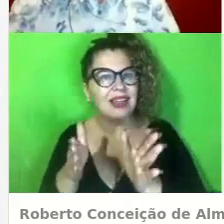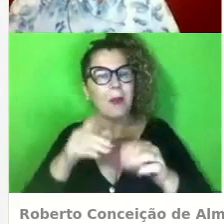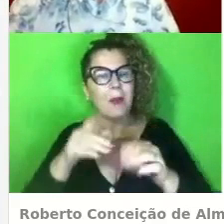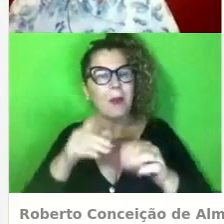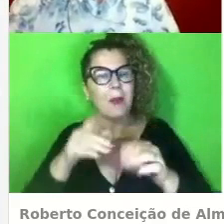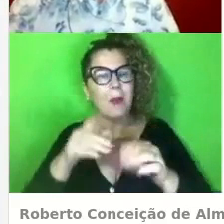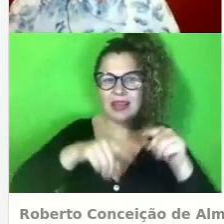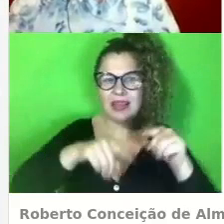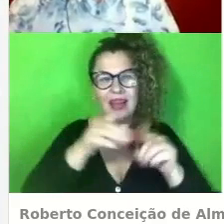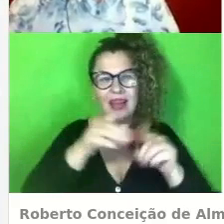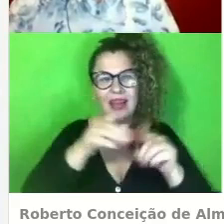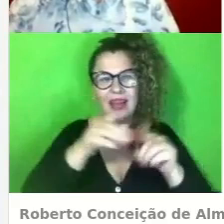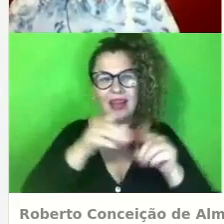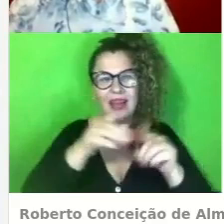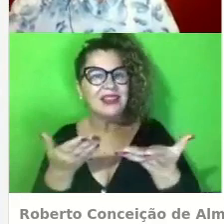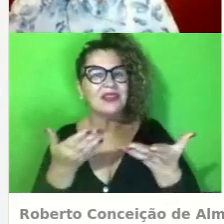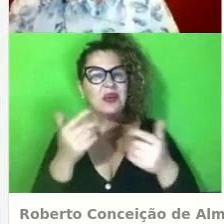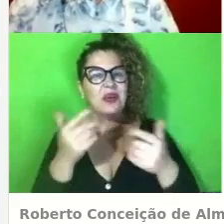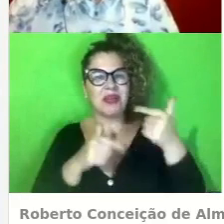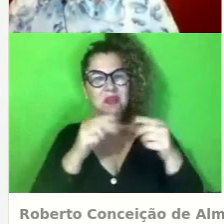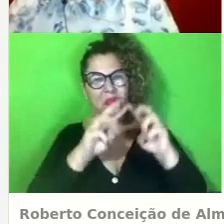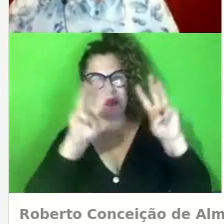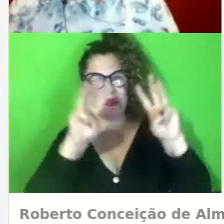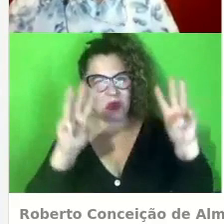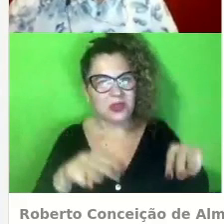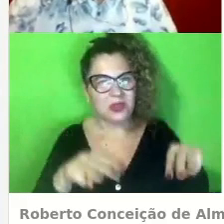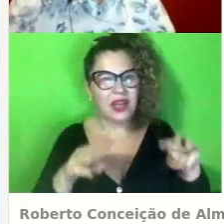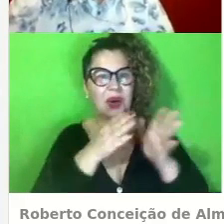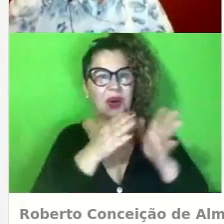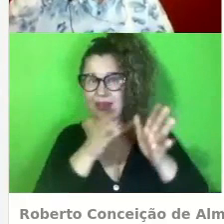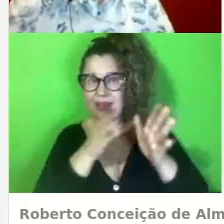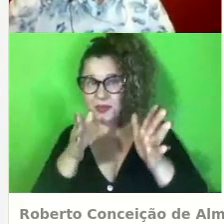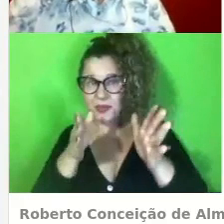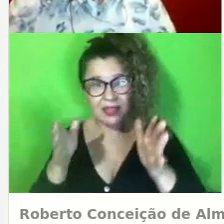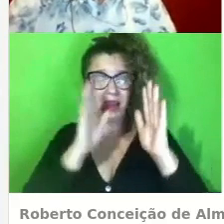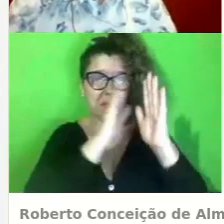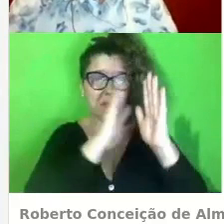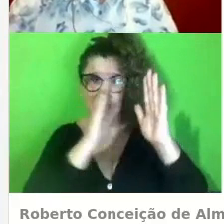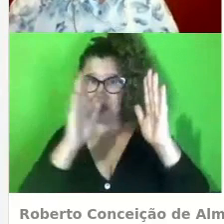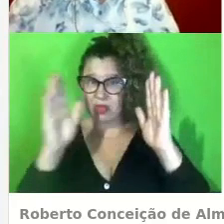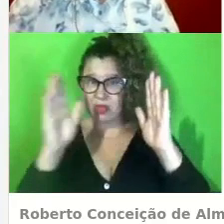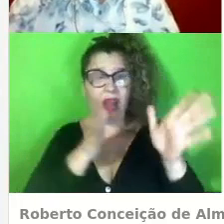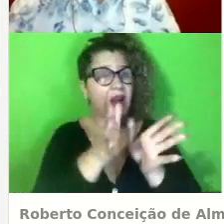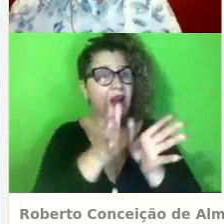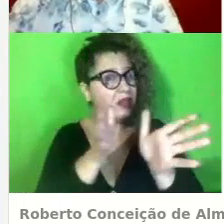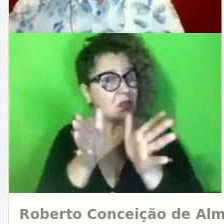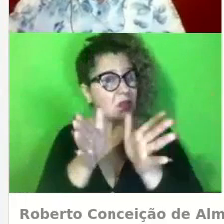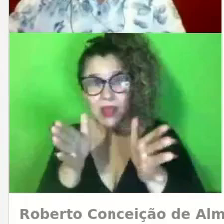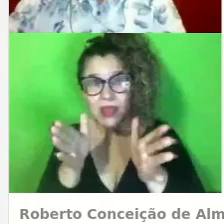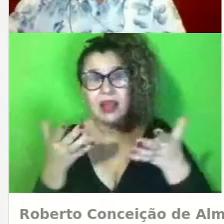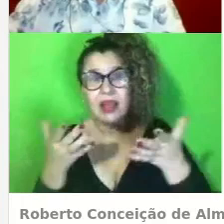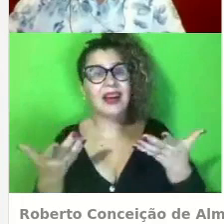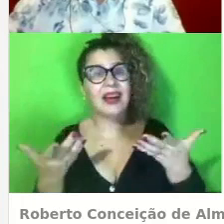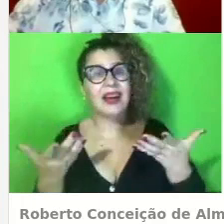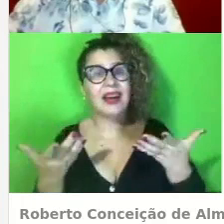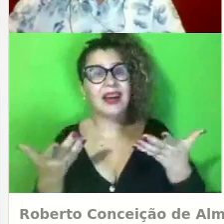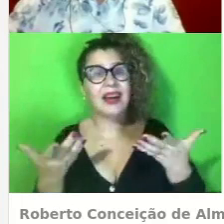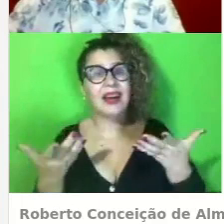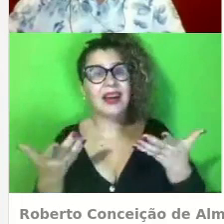ter acessibilidade na biblioteca. Então, assim, mais do que nunca, a gente precisa